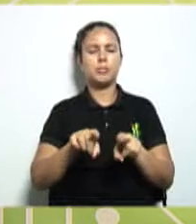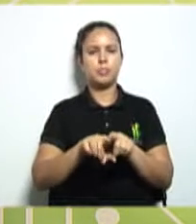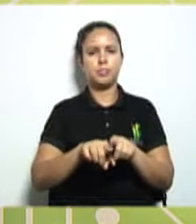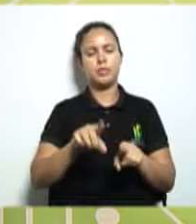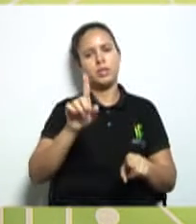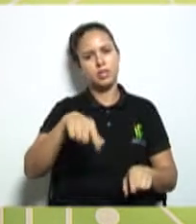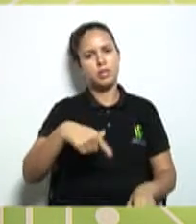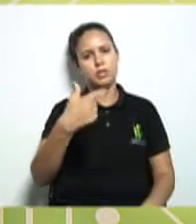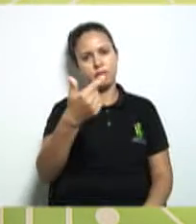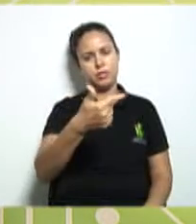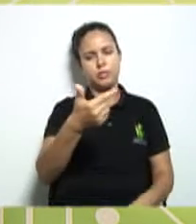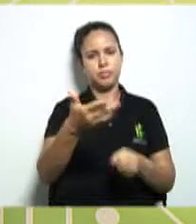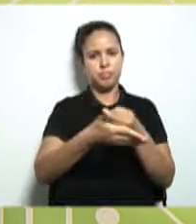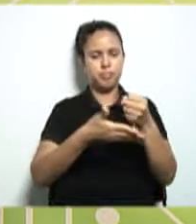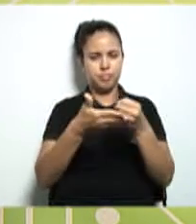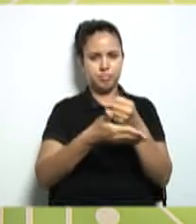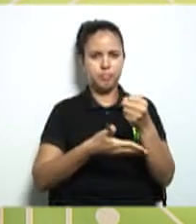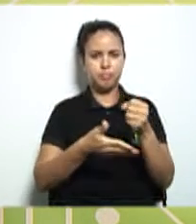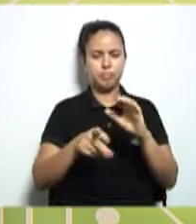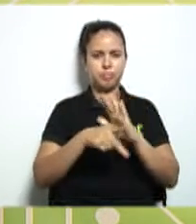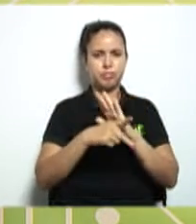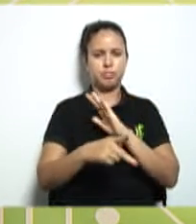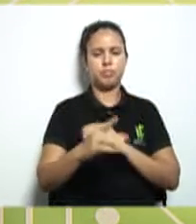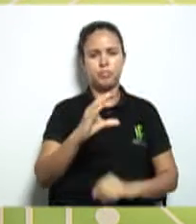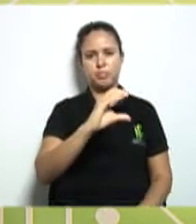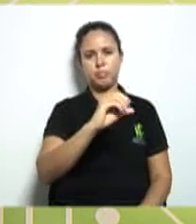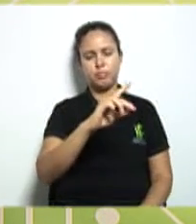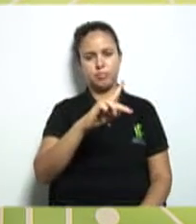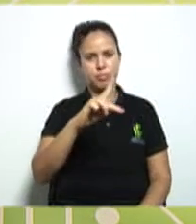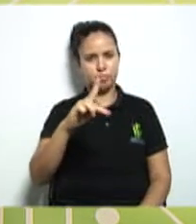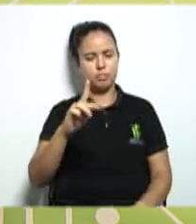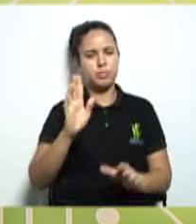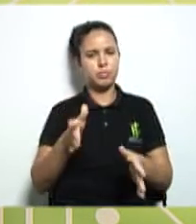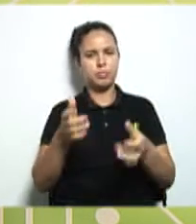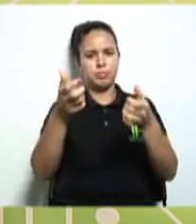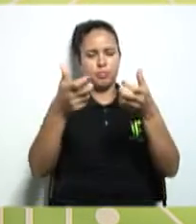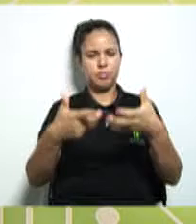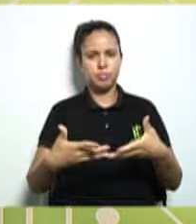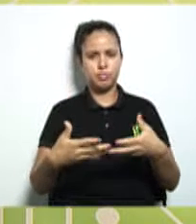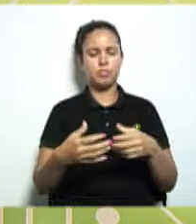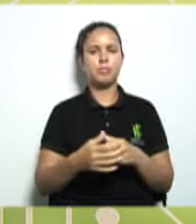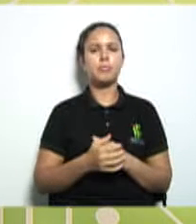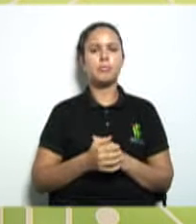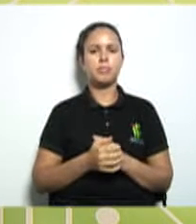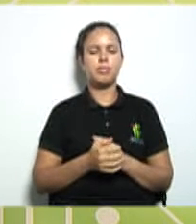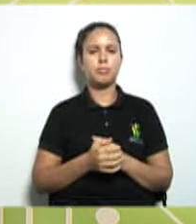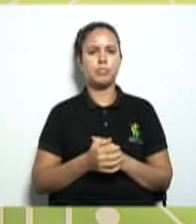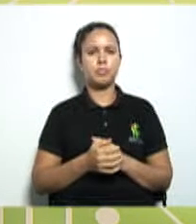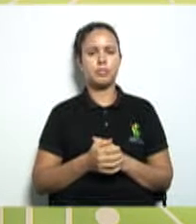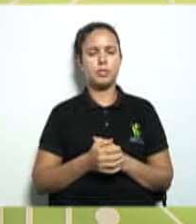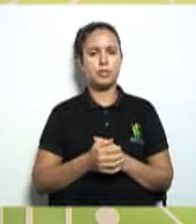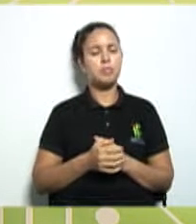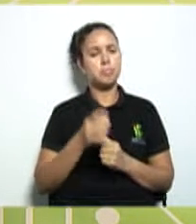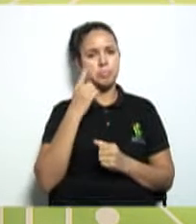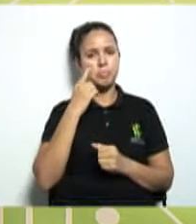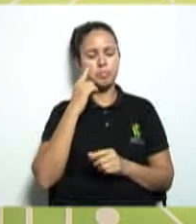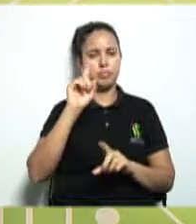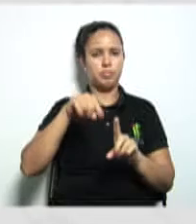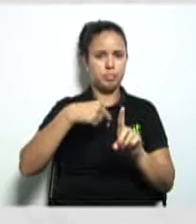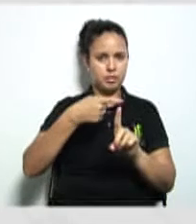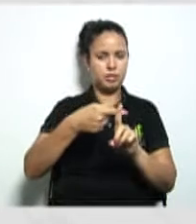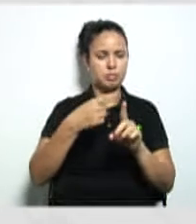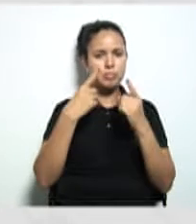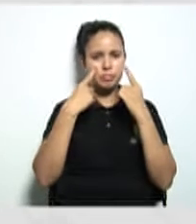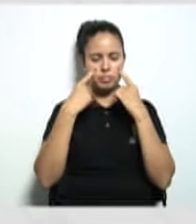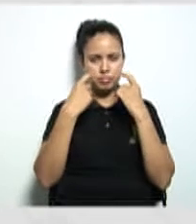segundo princípio do cooperativismo, que falamos sobre ele, né? Então, vamos ver se tem mais alguma coisa interessante